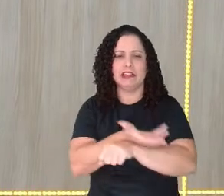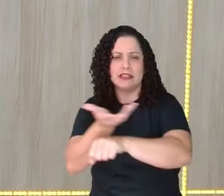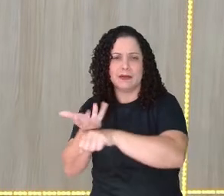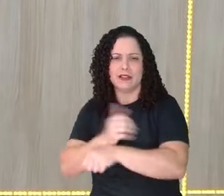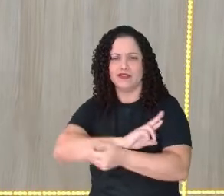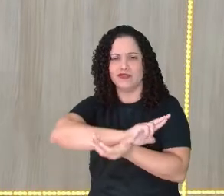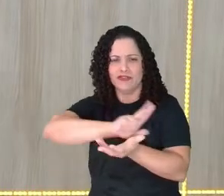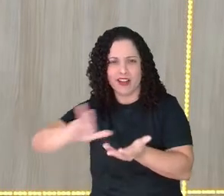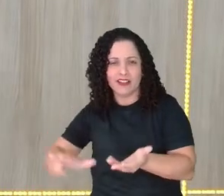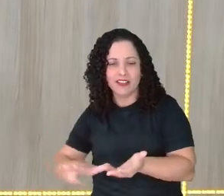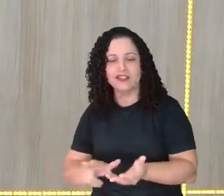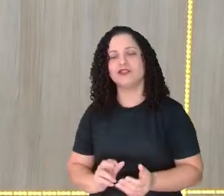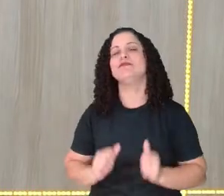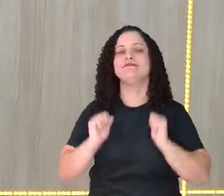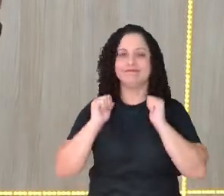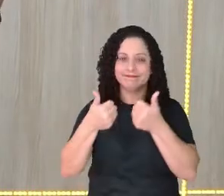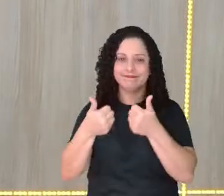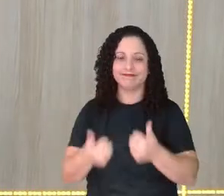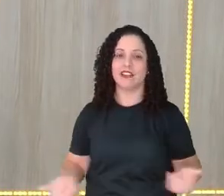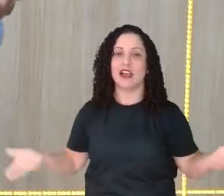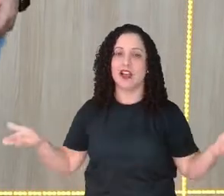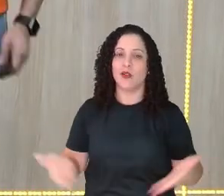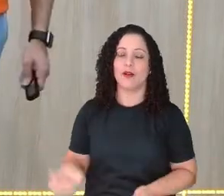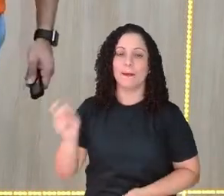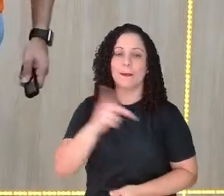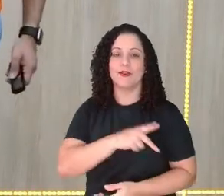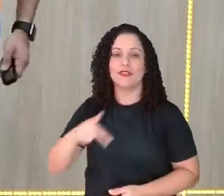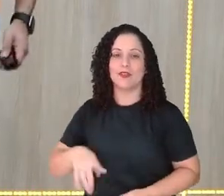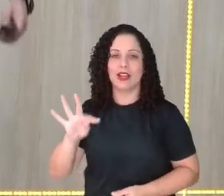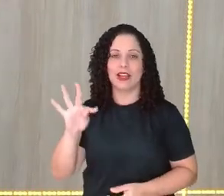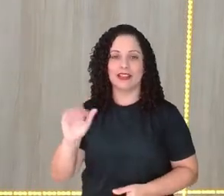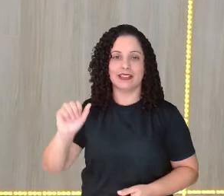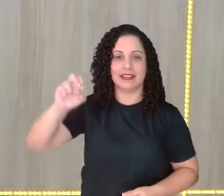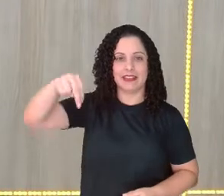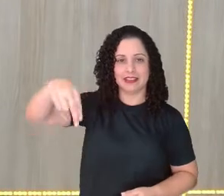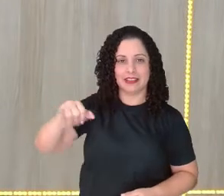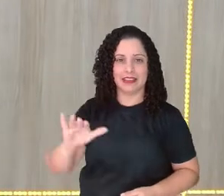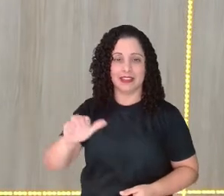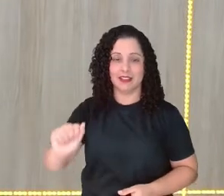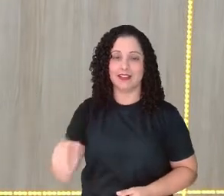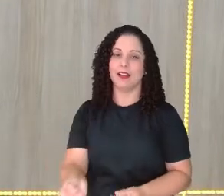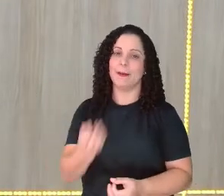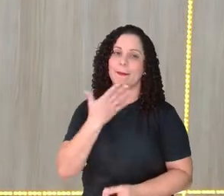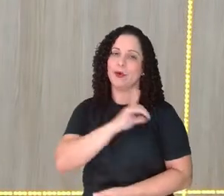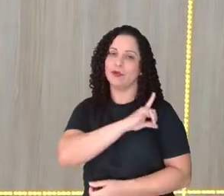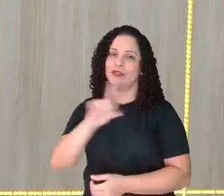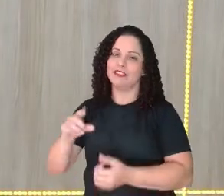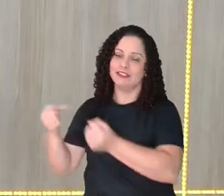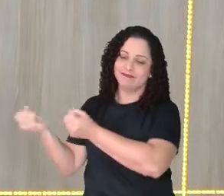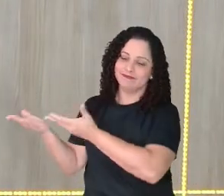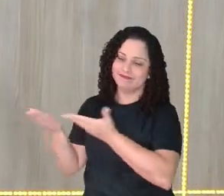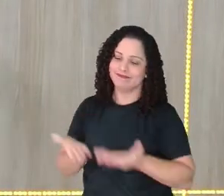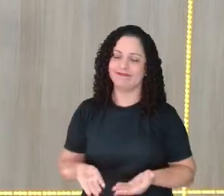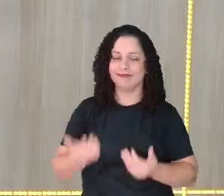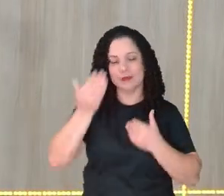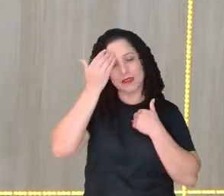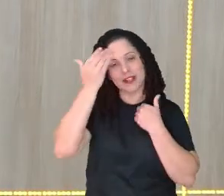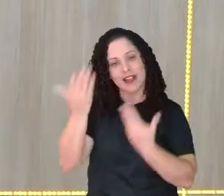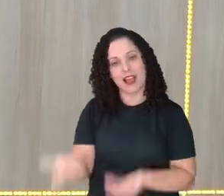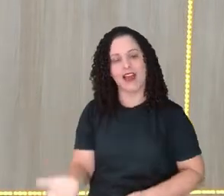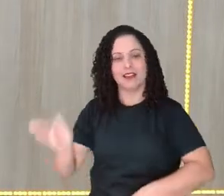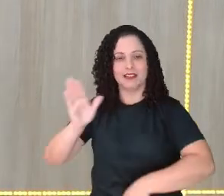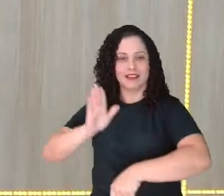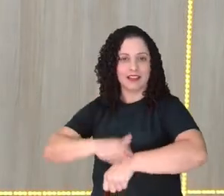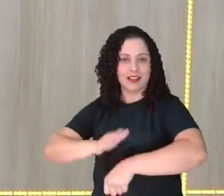disciplinas, belezinha? Professora Tânia, muito bom dia para você, muito obrigado por ter destinado aí um pouquinho do